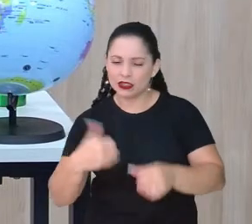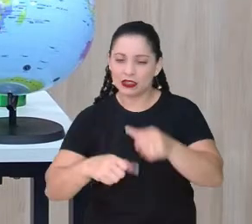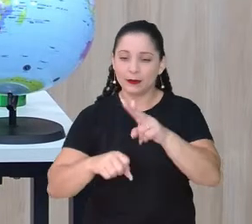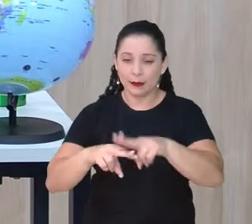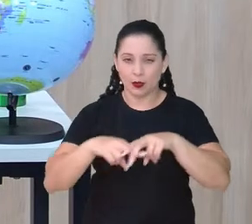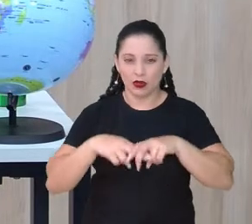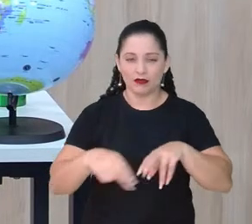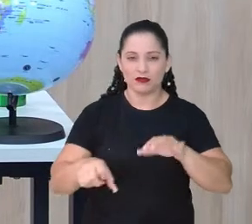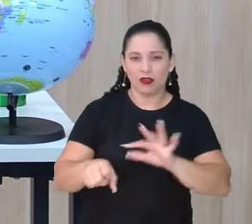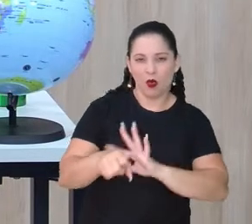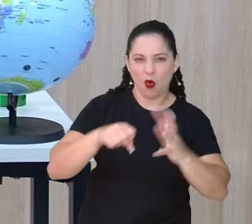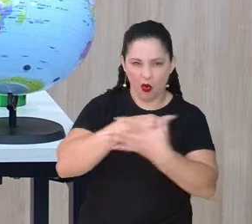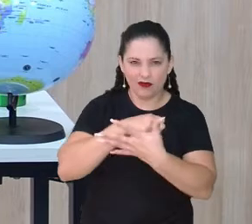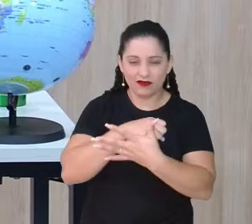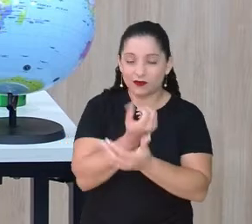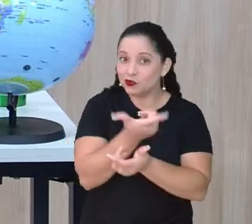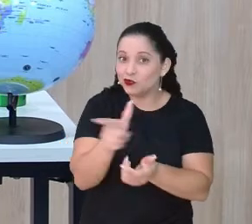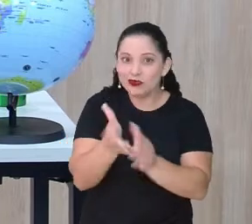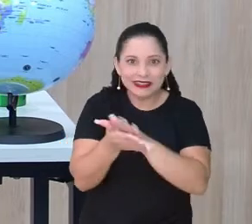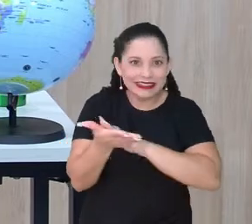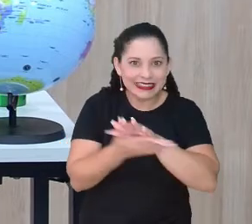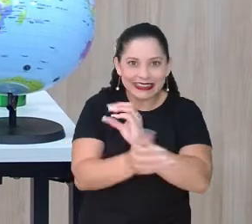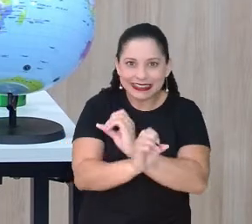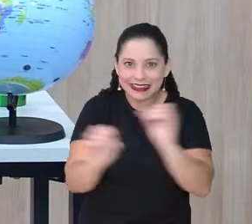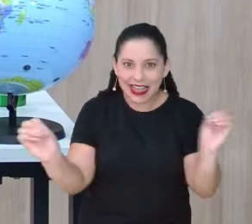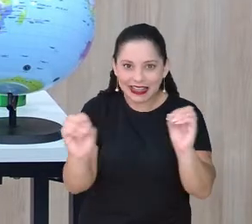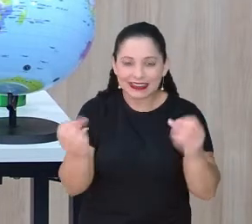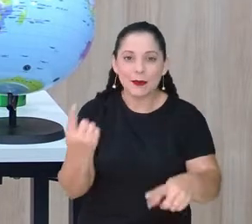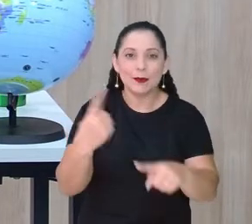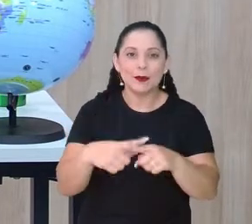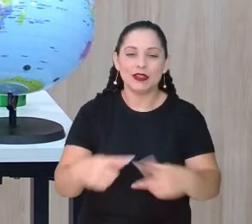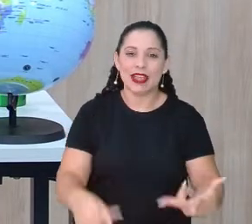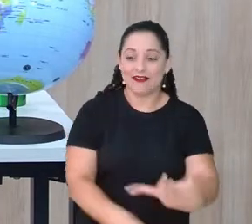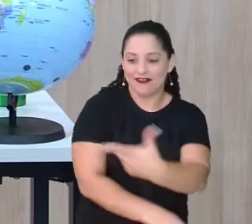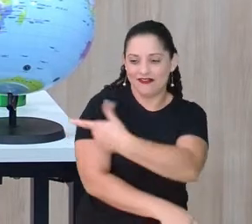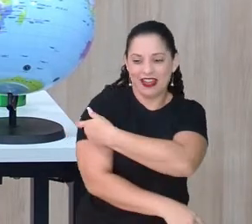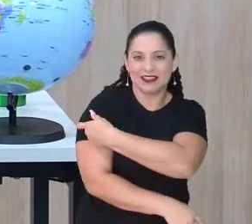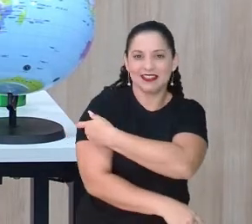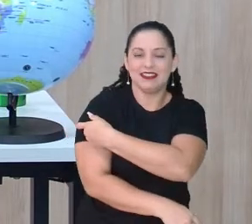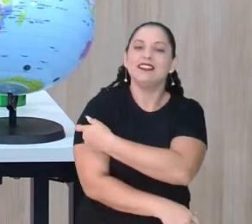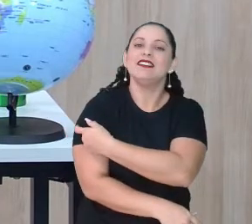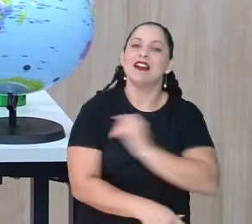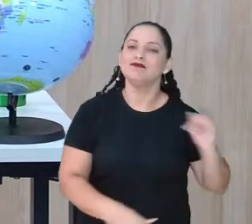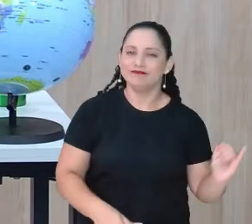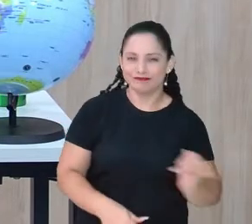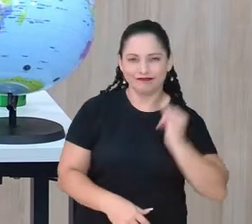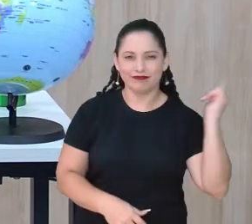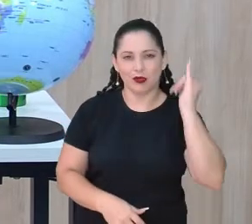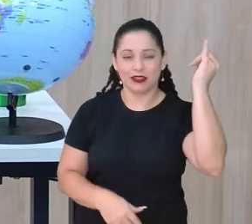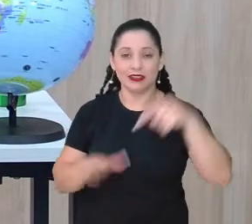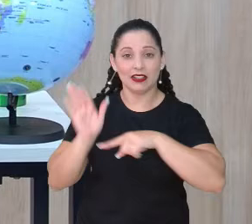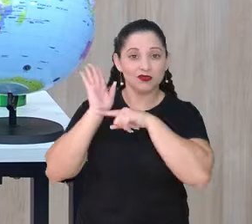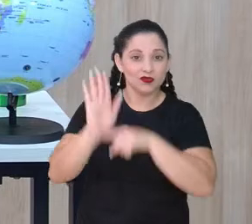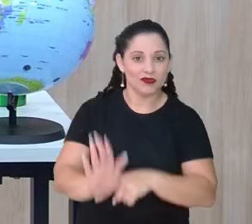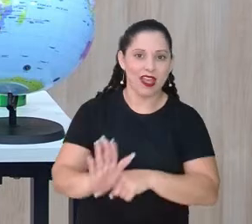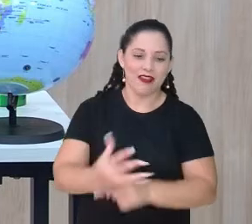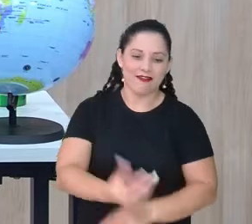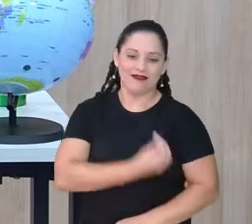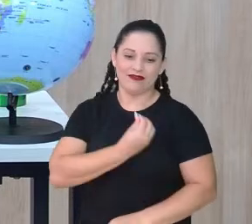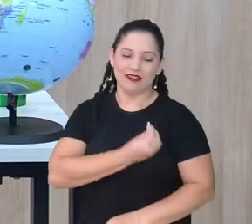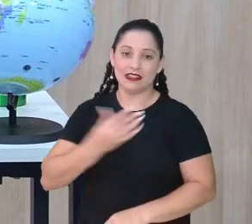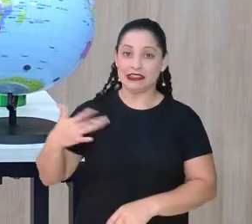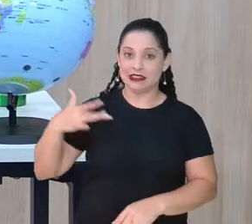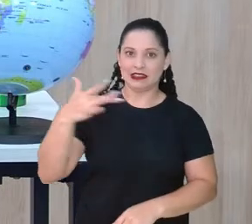Covid-19. Então, a gente está vendo aí que a vacina realmente salva vidas, minimiza aí os